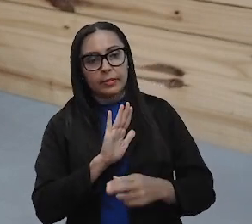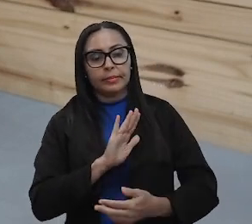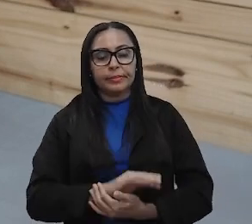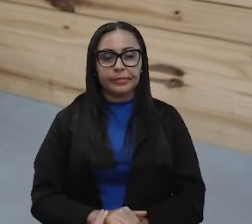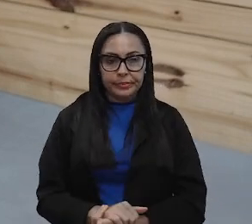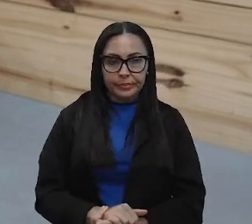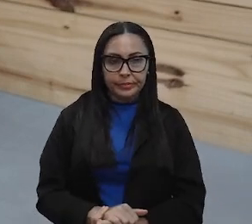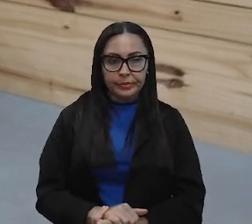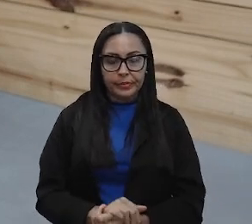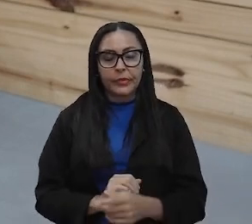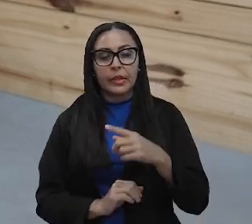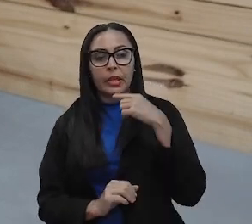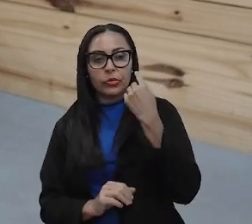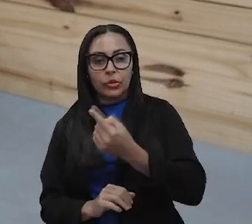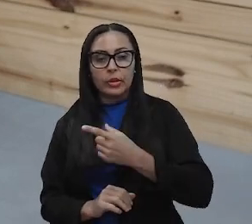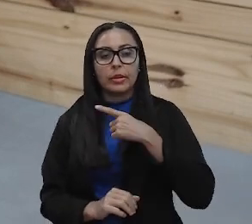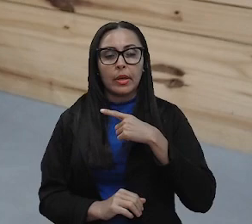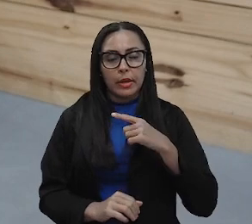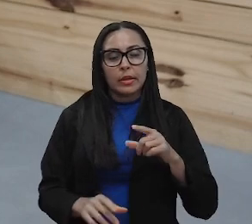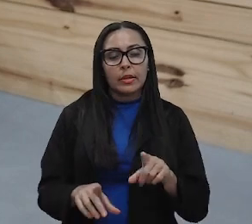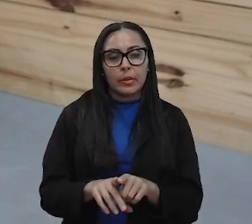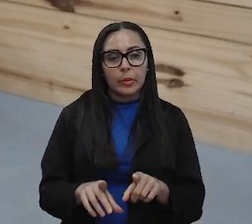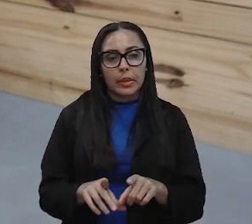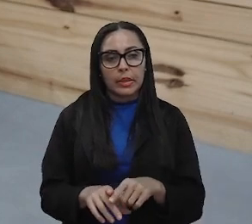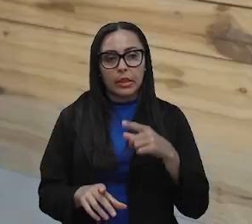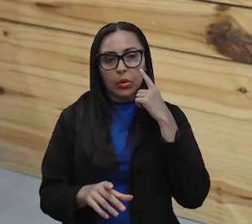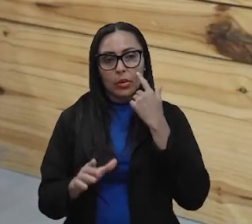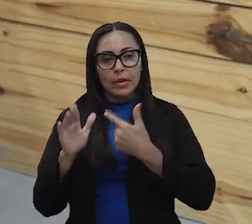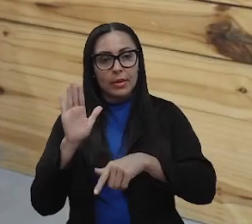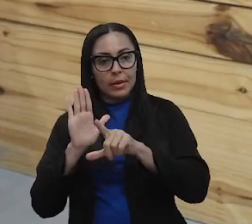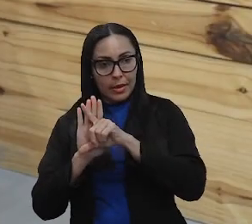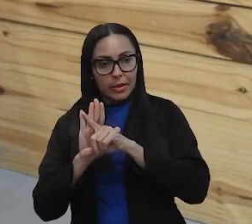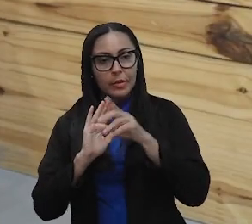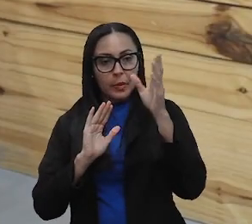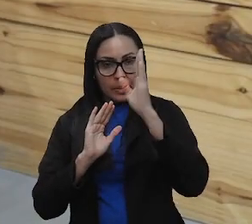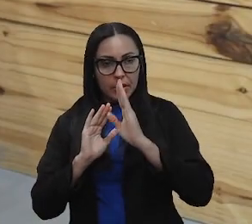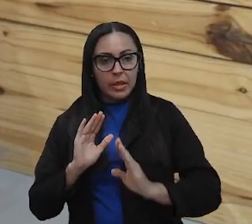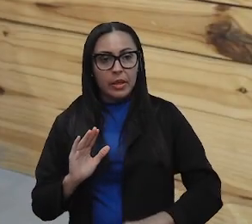gente tem com a ergonomia, na nossa legislação brasileira, a gente